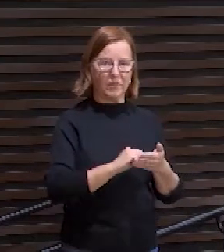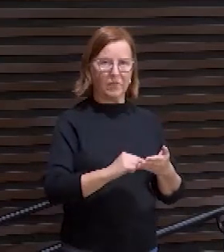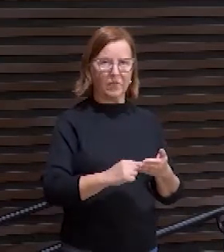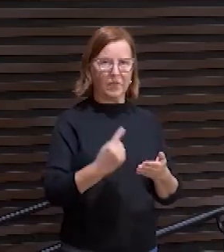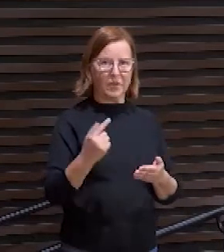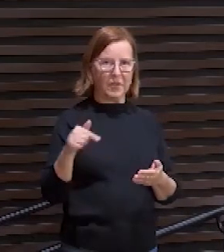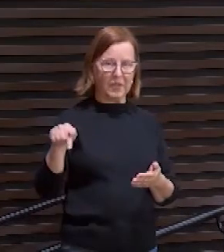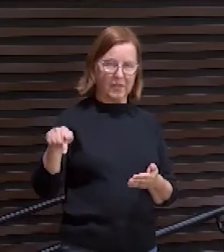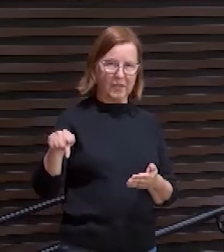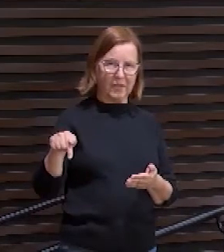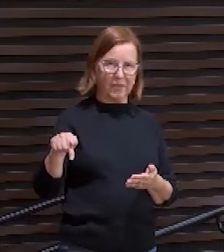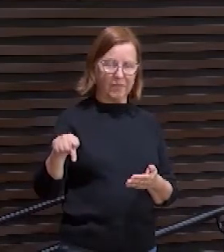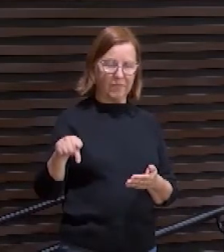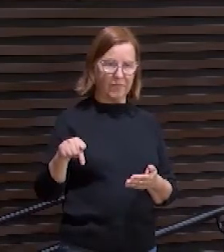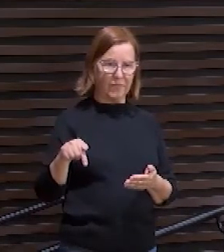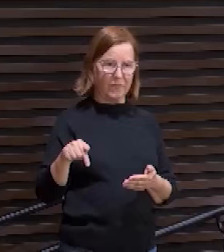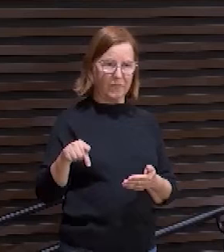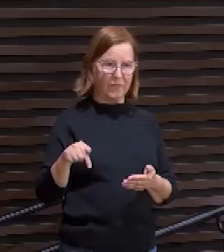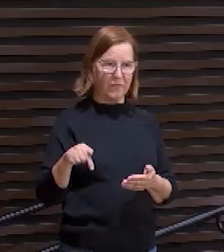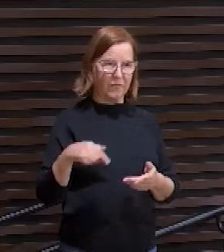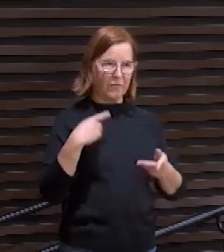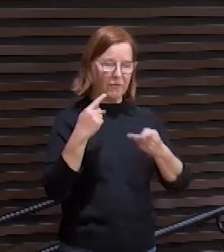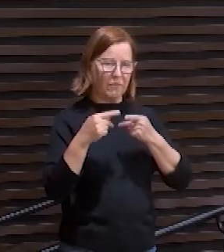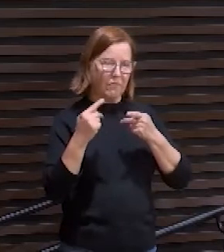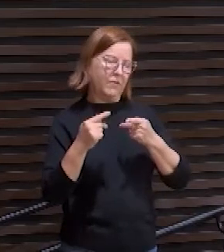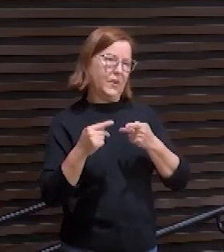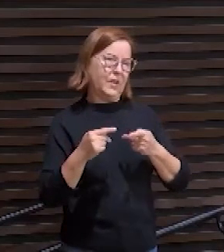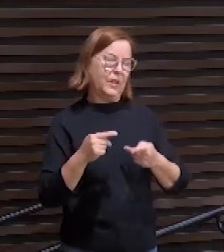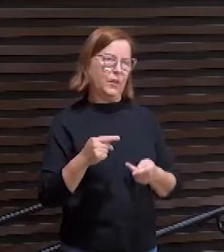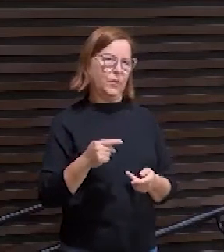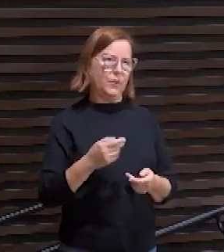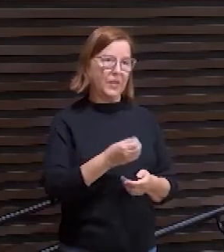sobre os resquícios do velho homem.